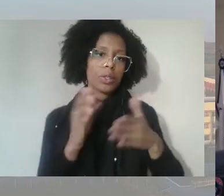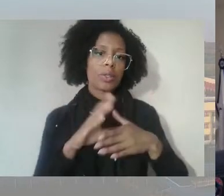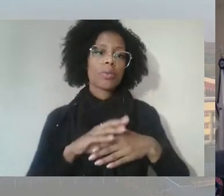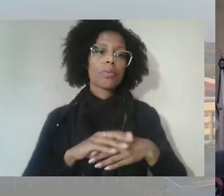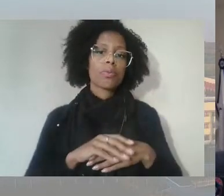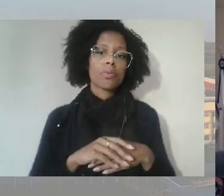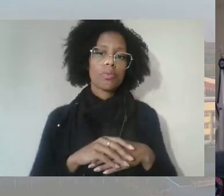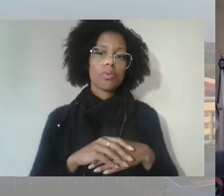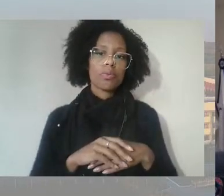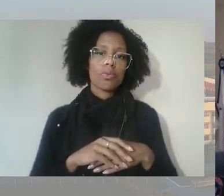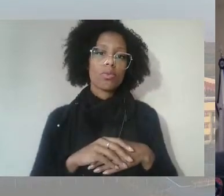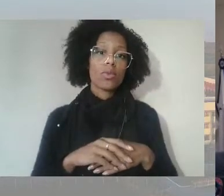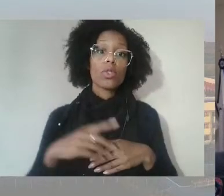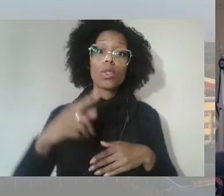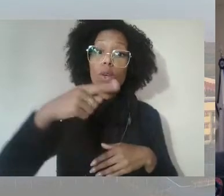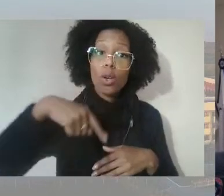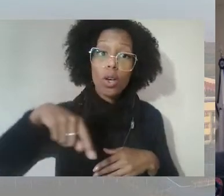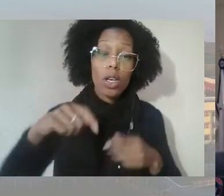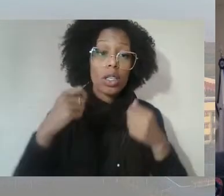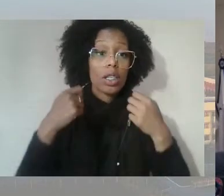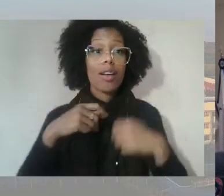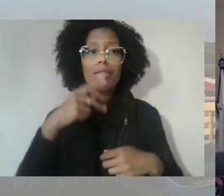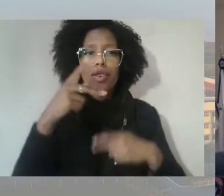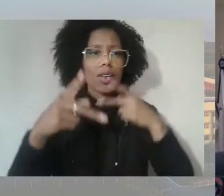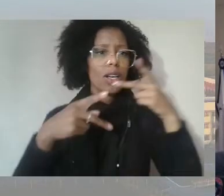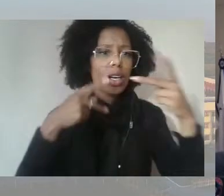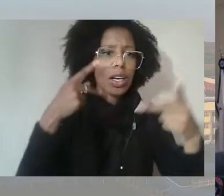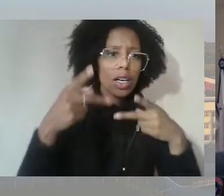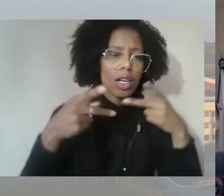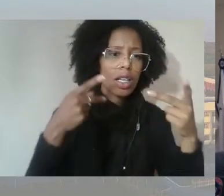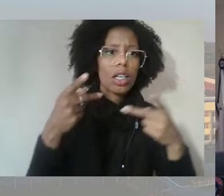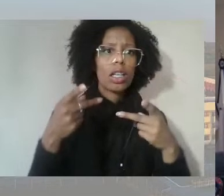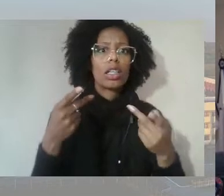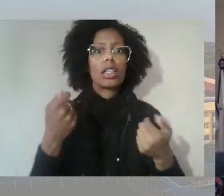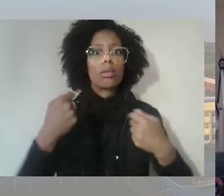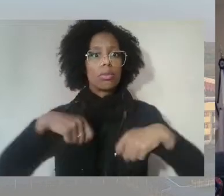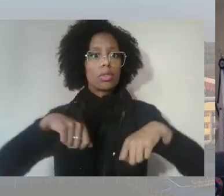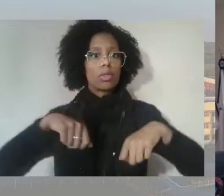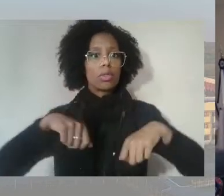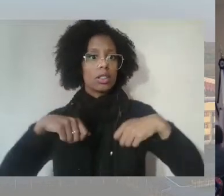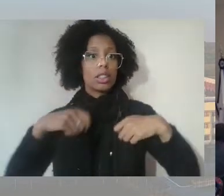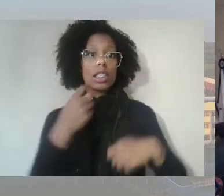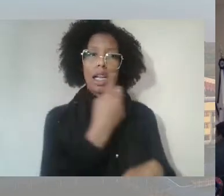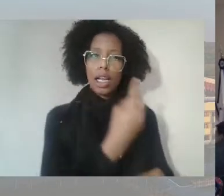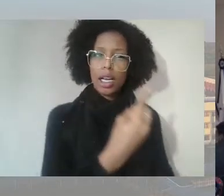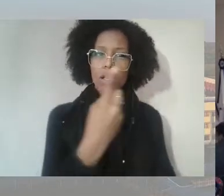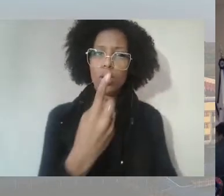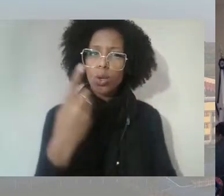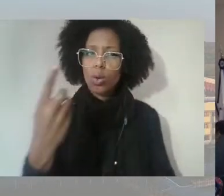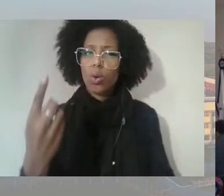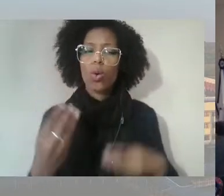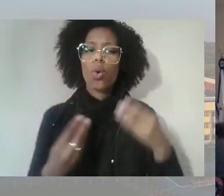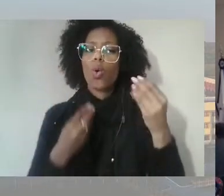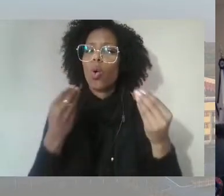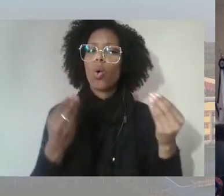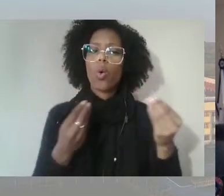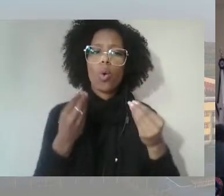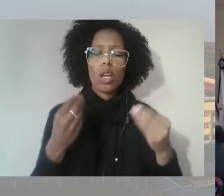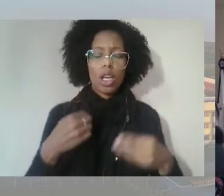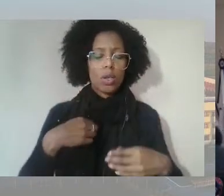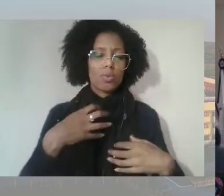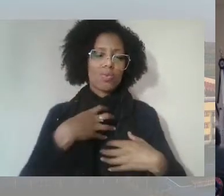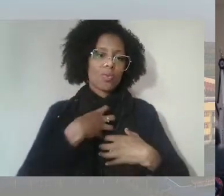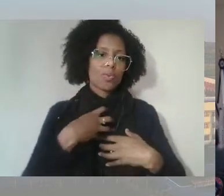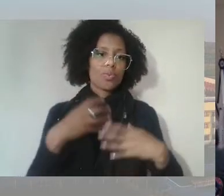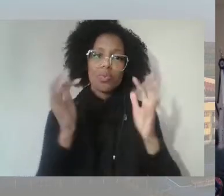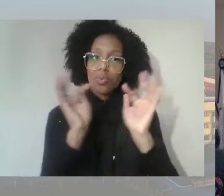me obriguei a falar. Mas eu acho que em todas as falas, né, acho que foi colocado a posição de cada um em relação a isso. E eu fico feliz